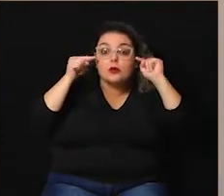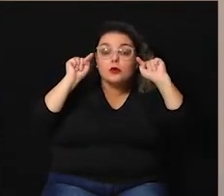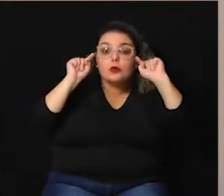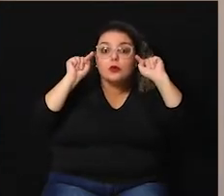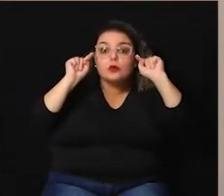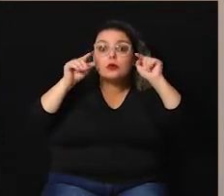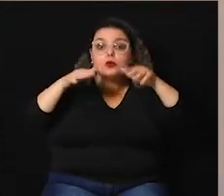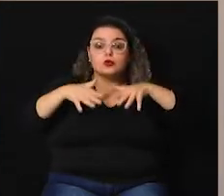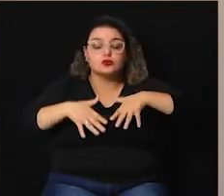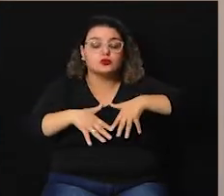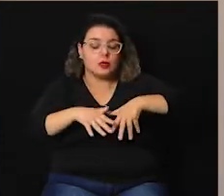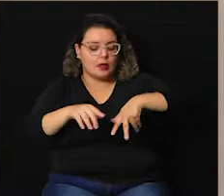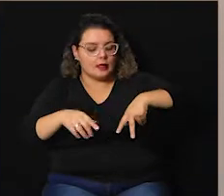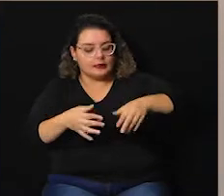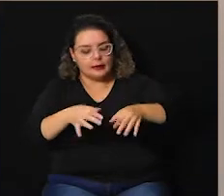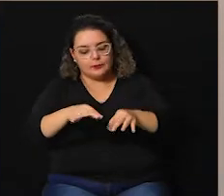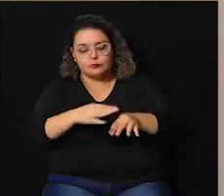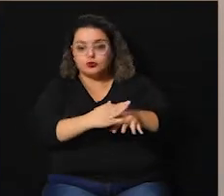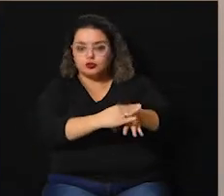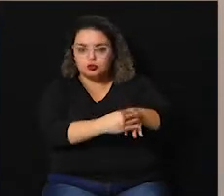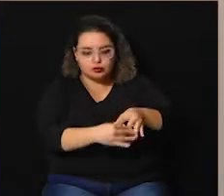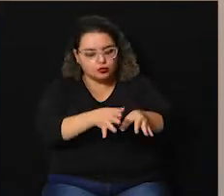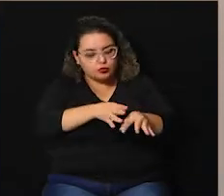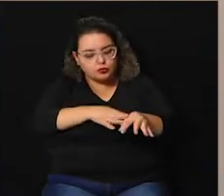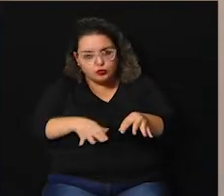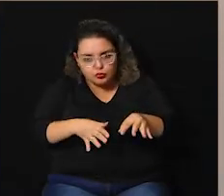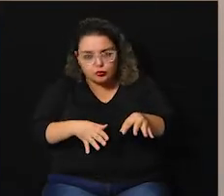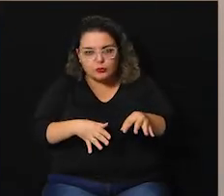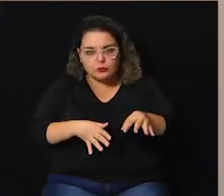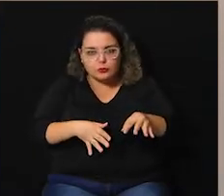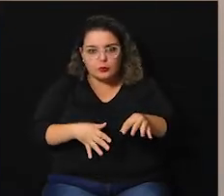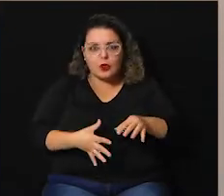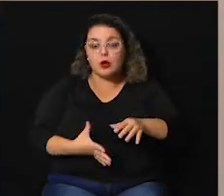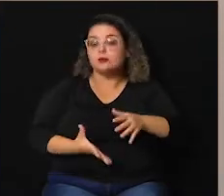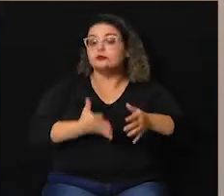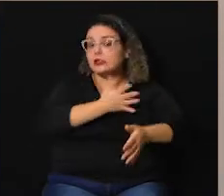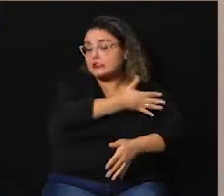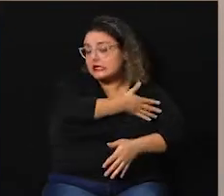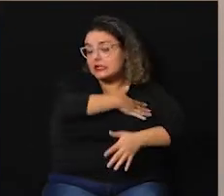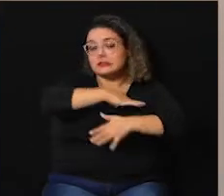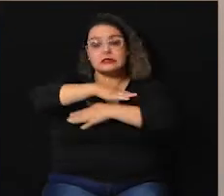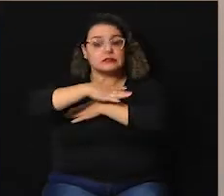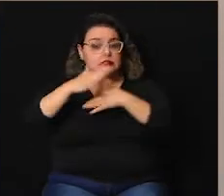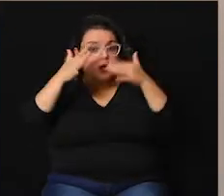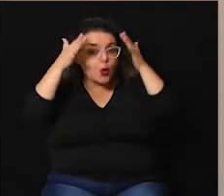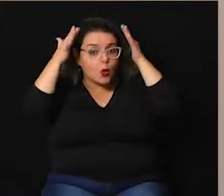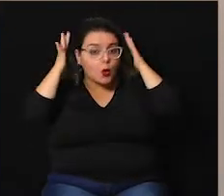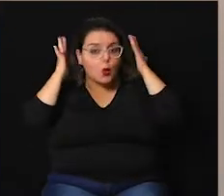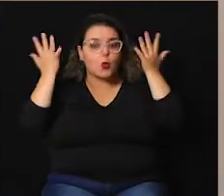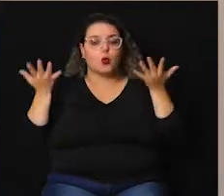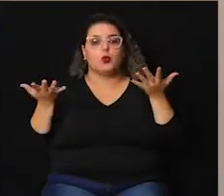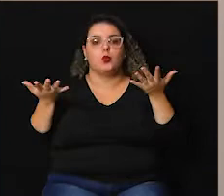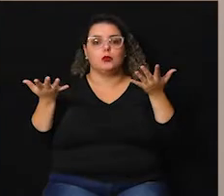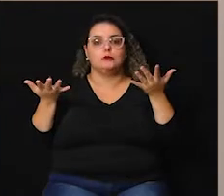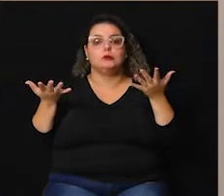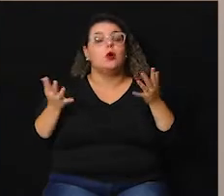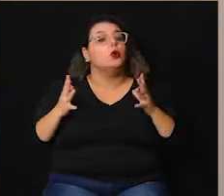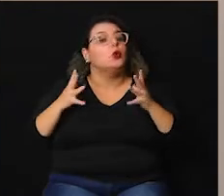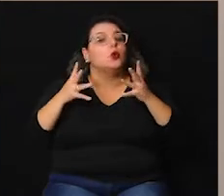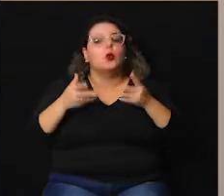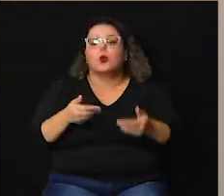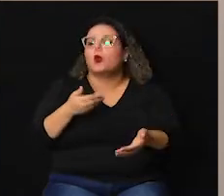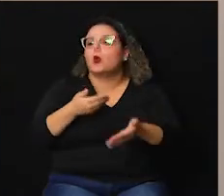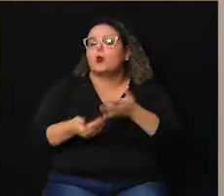da virilha, os pelos da axila, o couro cabeludo, enfim, qualquer